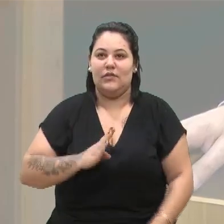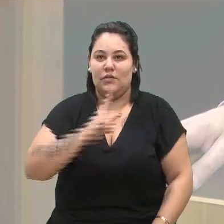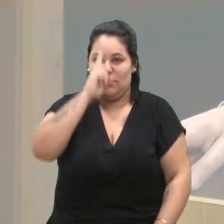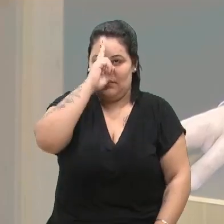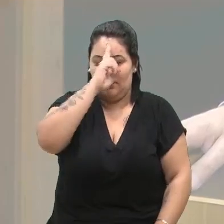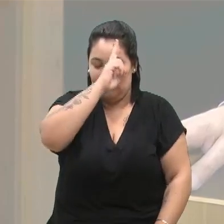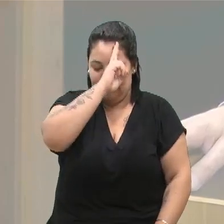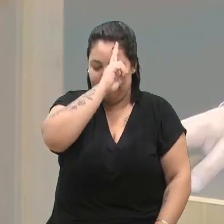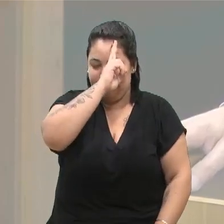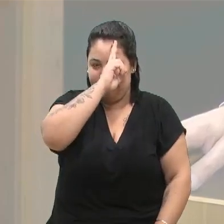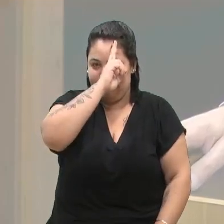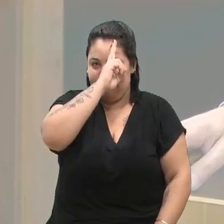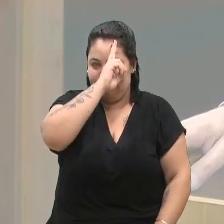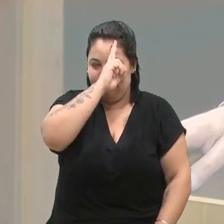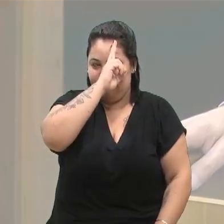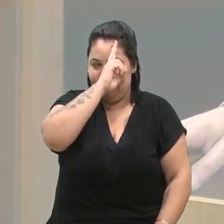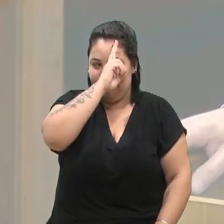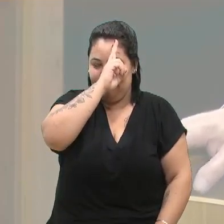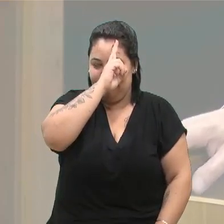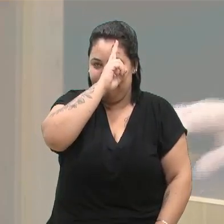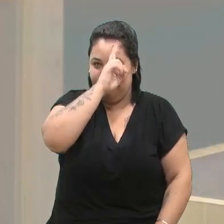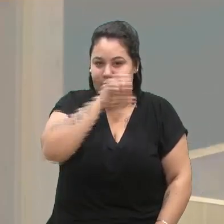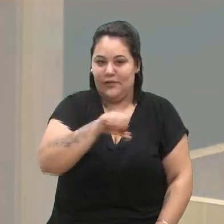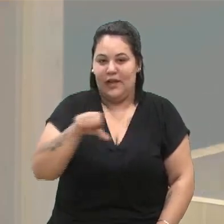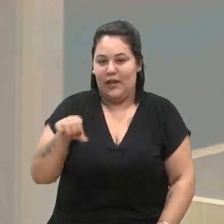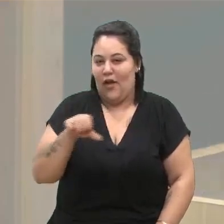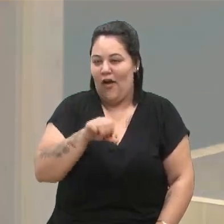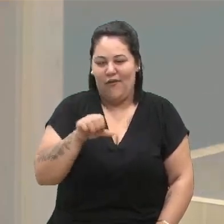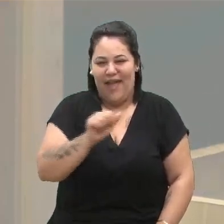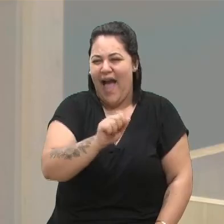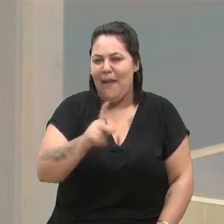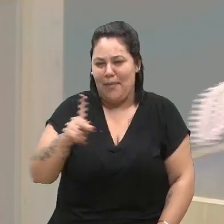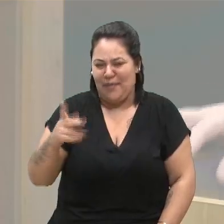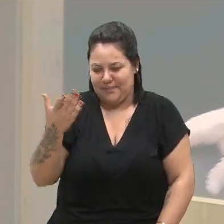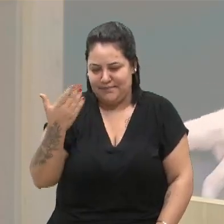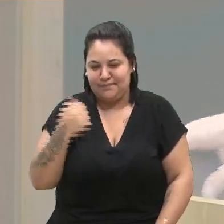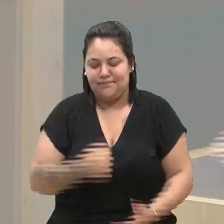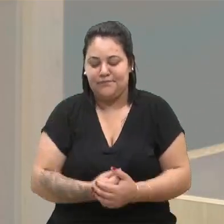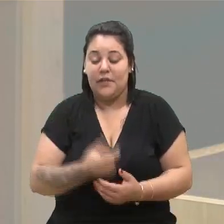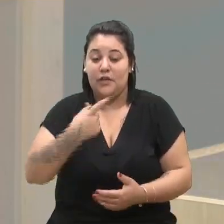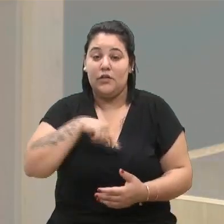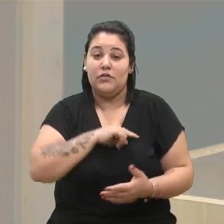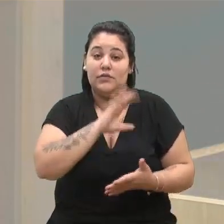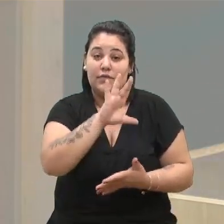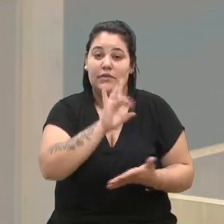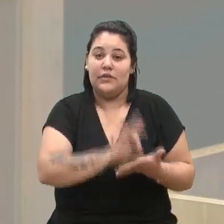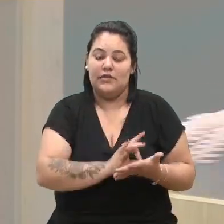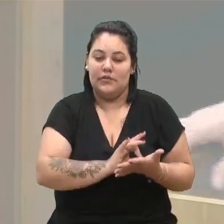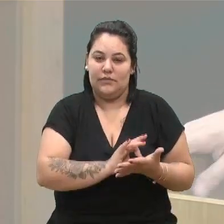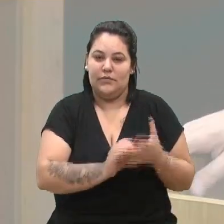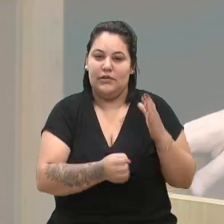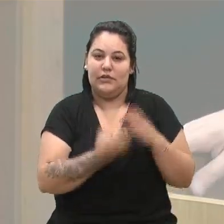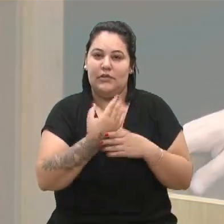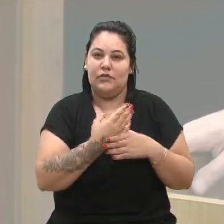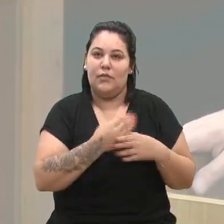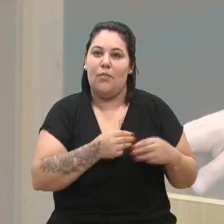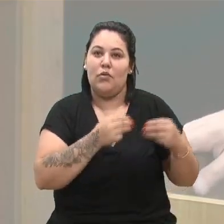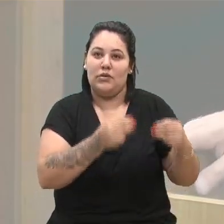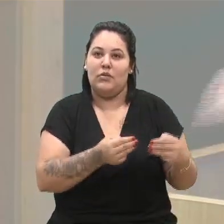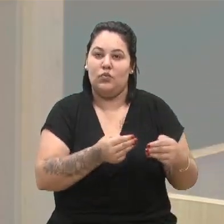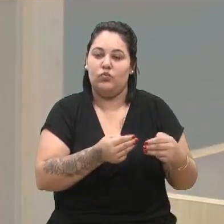como Uber, 99 e tudo mais. Estamos protocolando uma moção contrária à